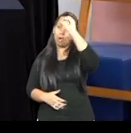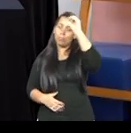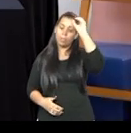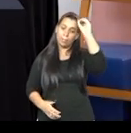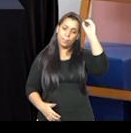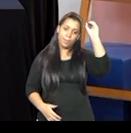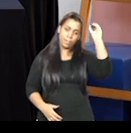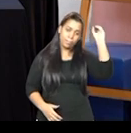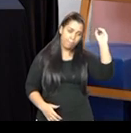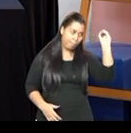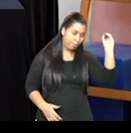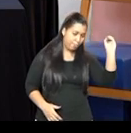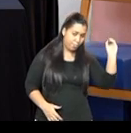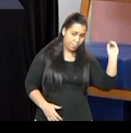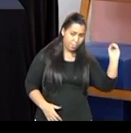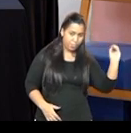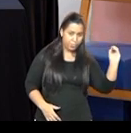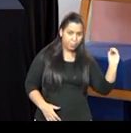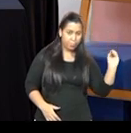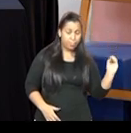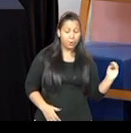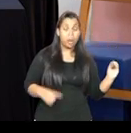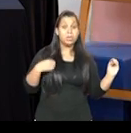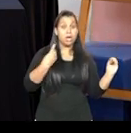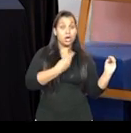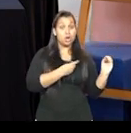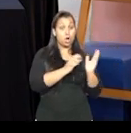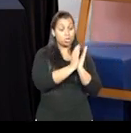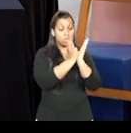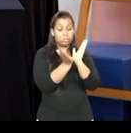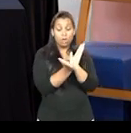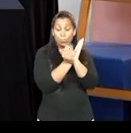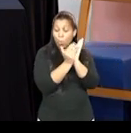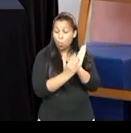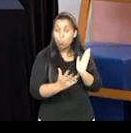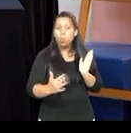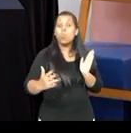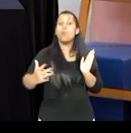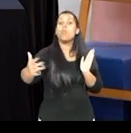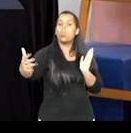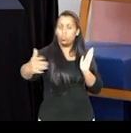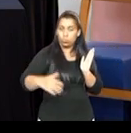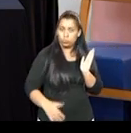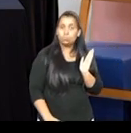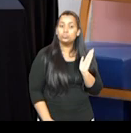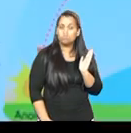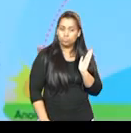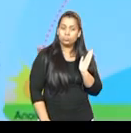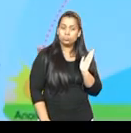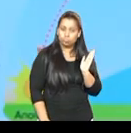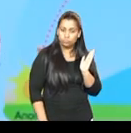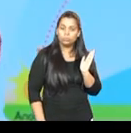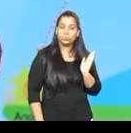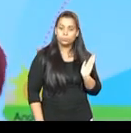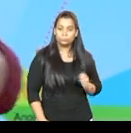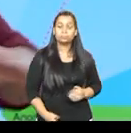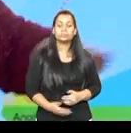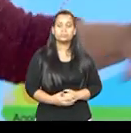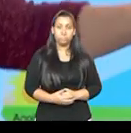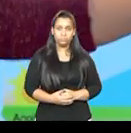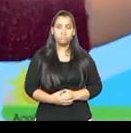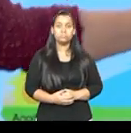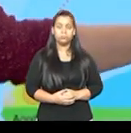descendo e assim a nossa sombra vai aumentando até que ele chegue novamente perto do horizonte e a sombra